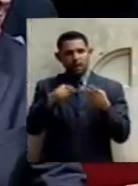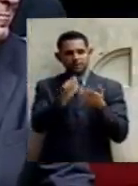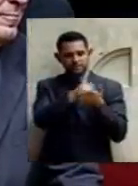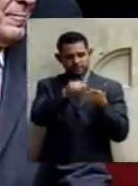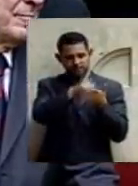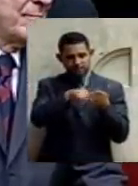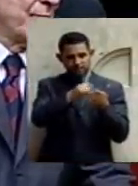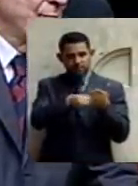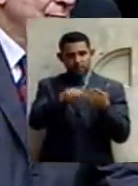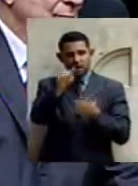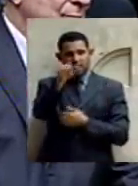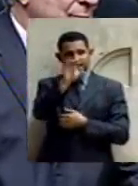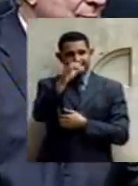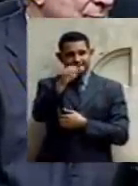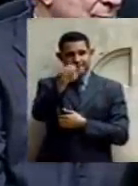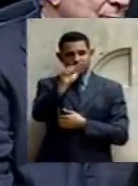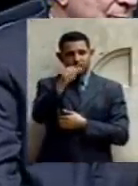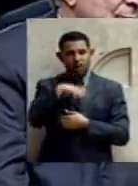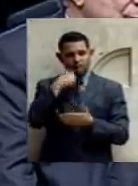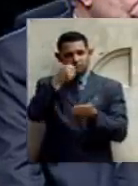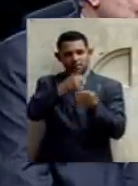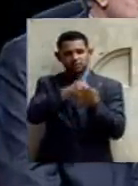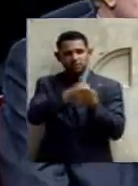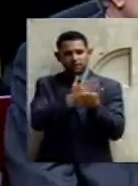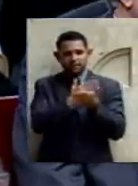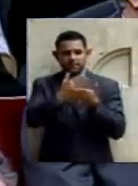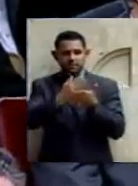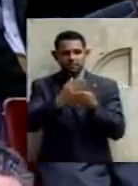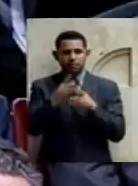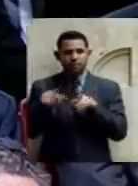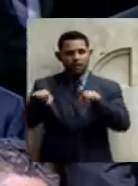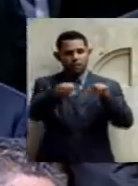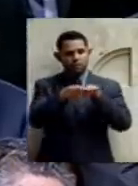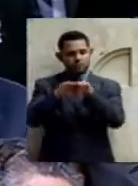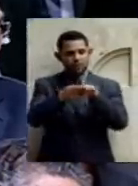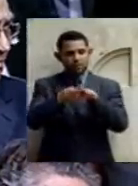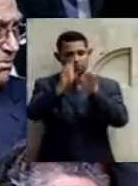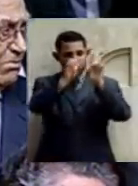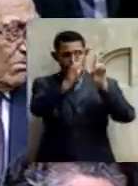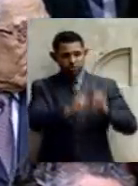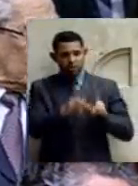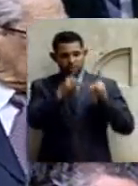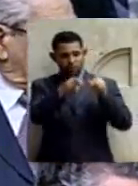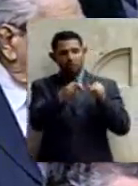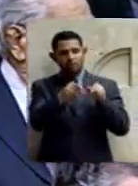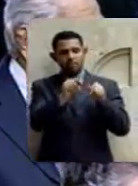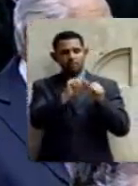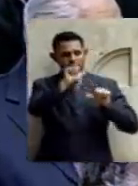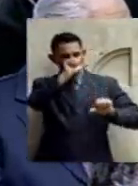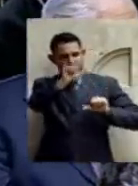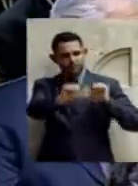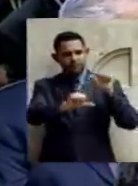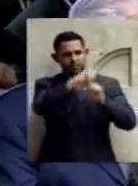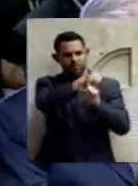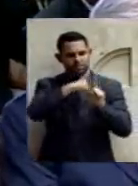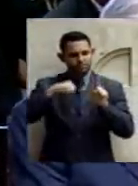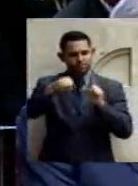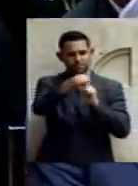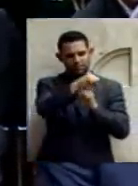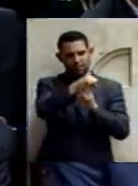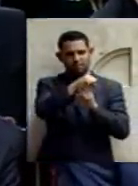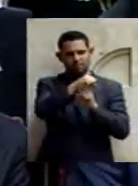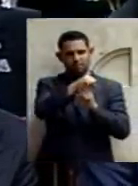do clássico Ação Afirmativa e Princípio Constitucional da Igualdade, o direito como instrumento de transformação social,